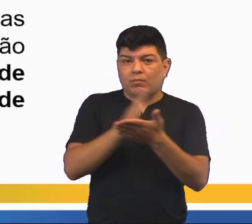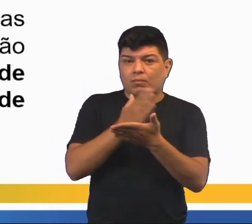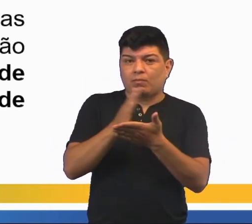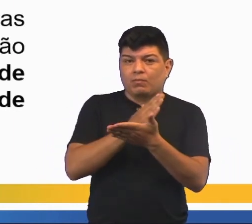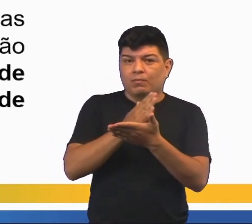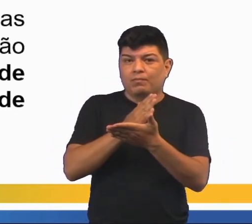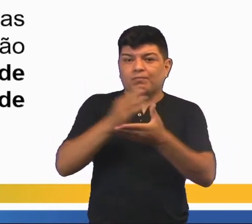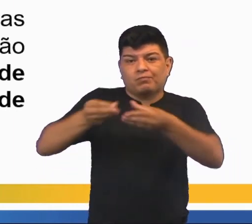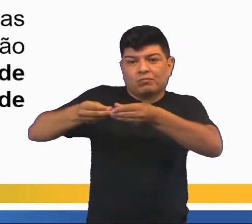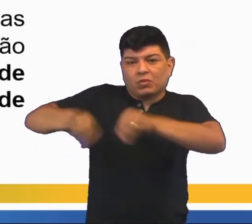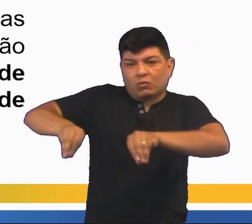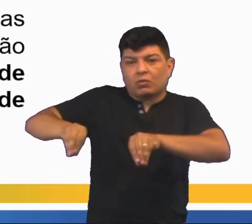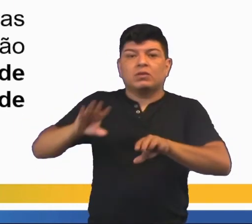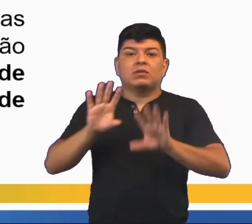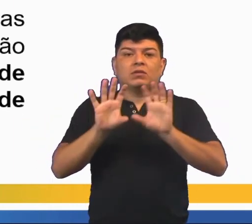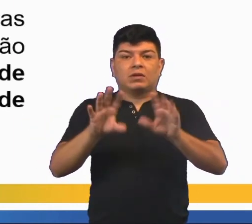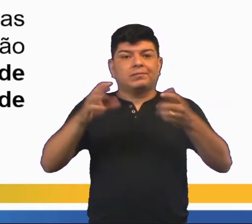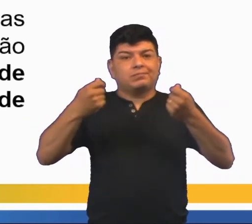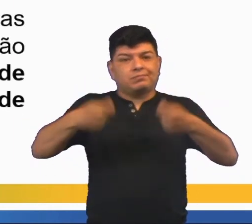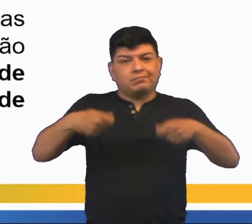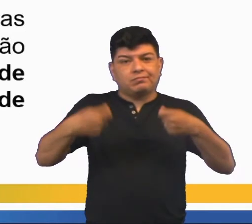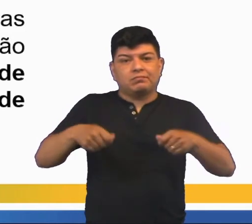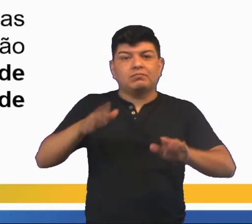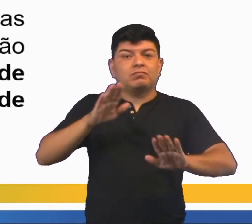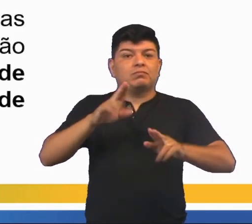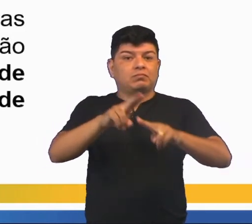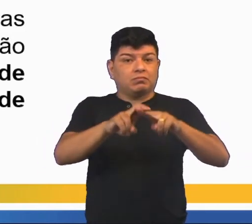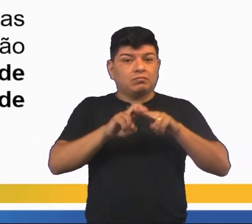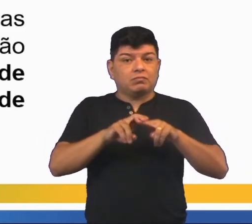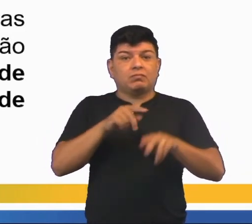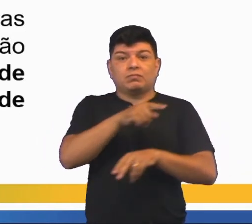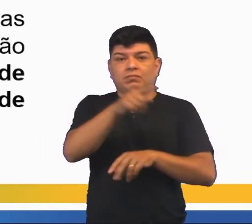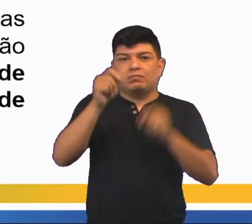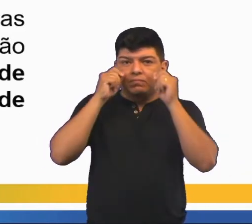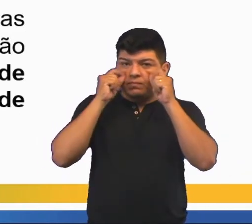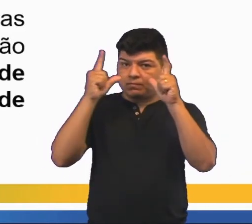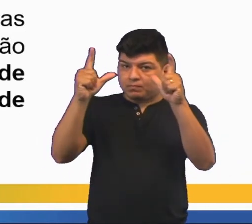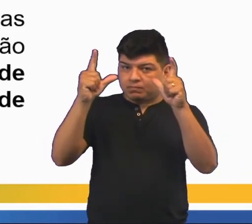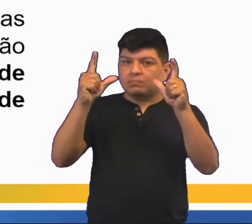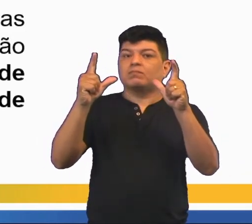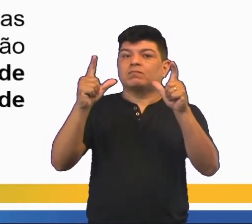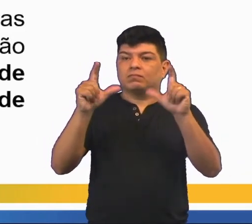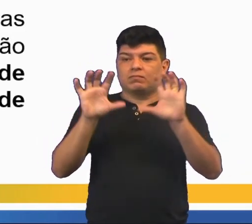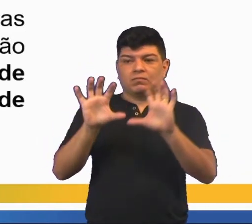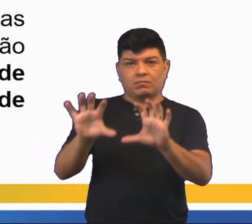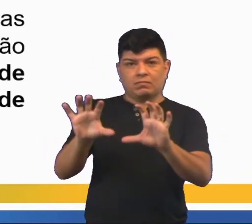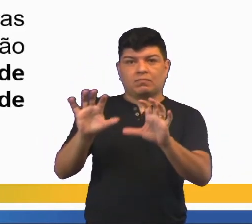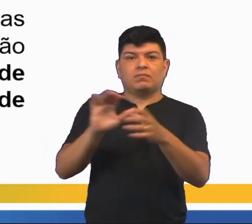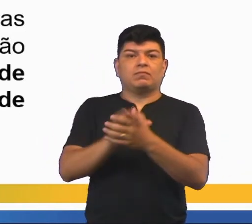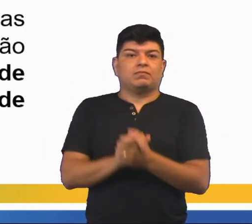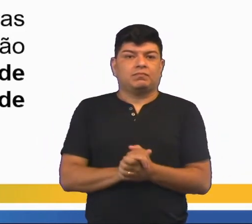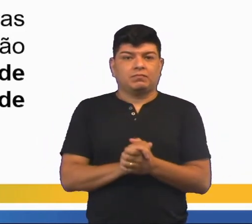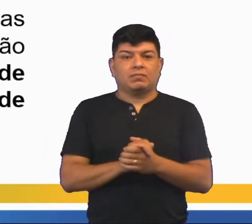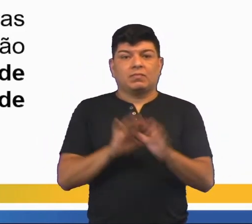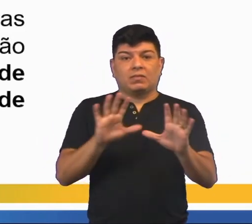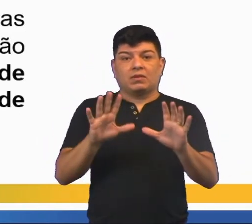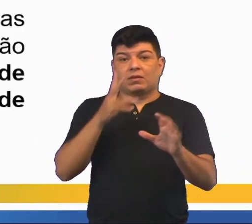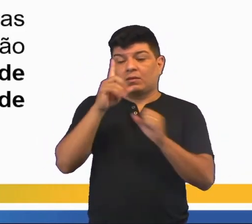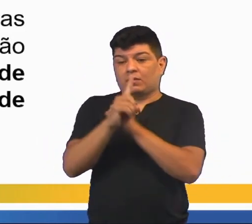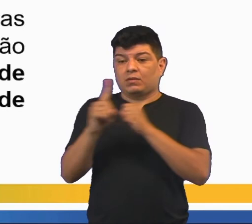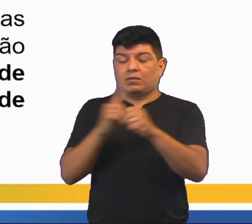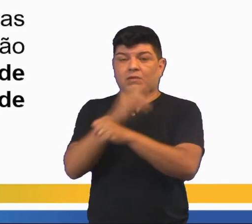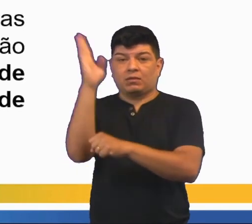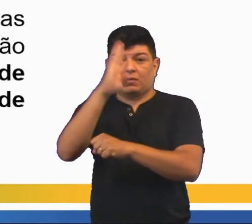algumas consequências, sendo necessário, portanto, a atenção nesses casos. De acordo com a